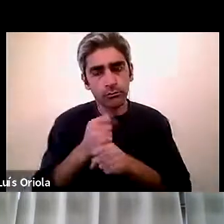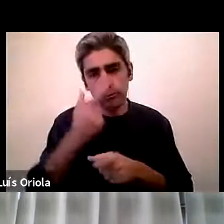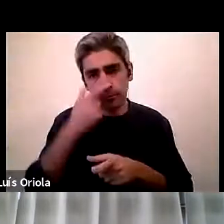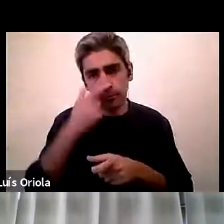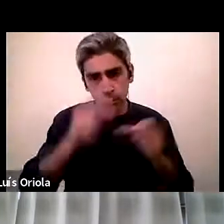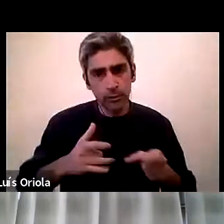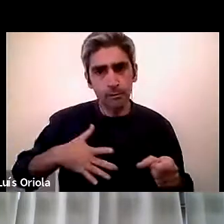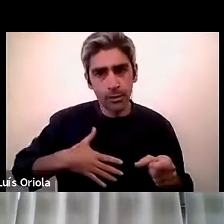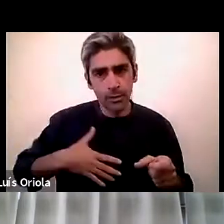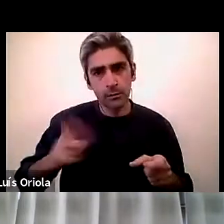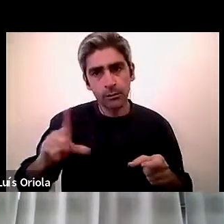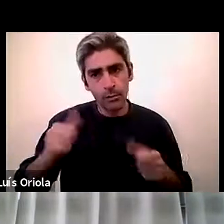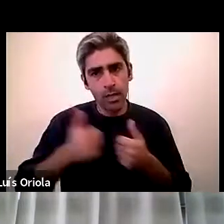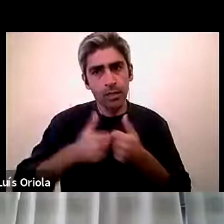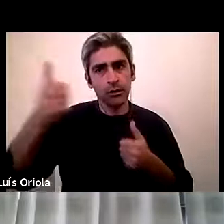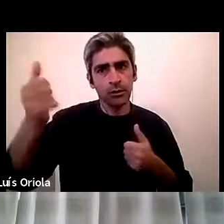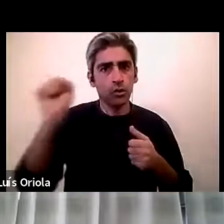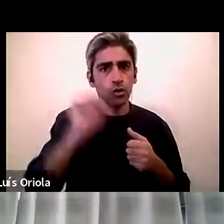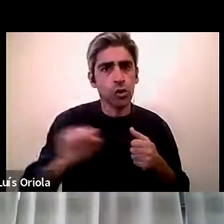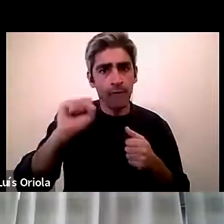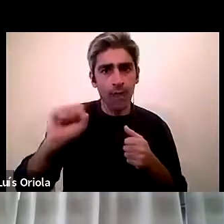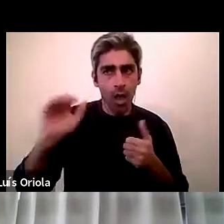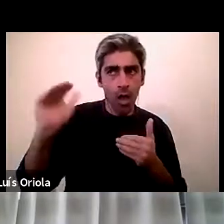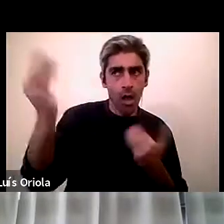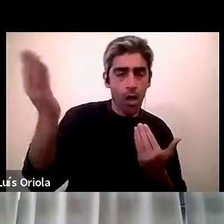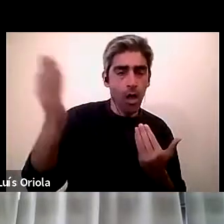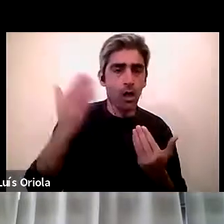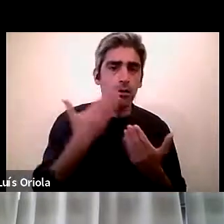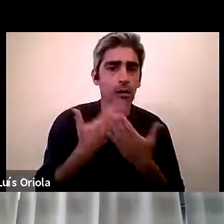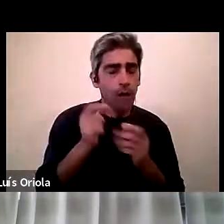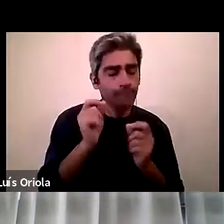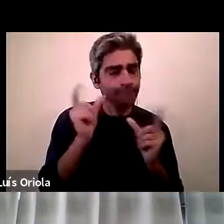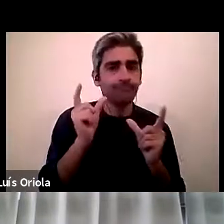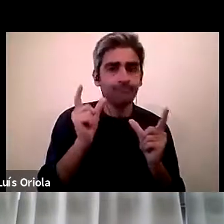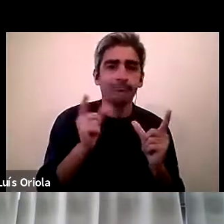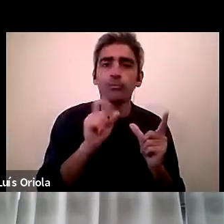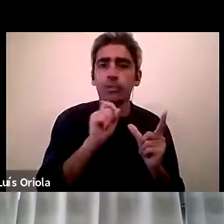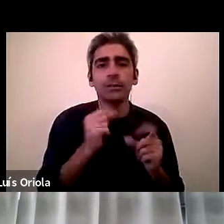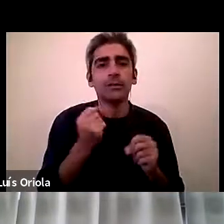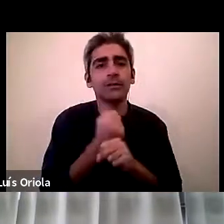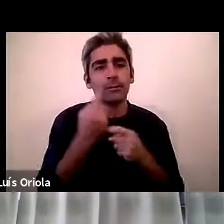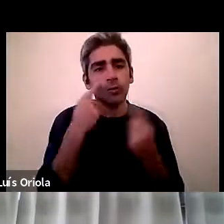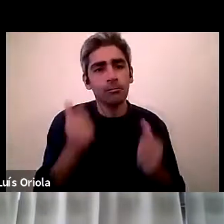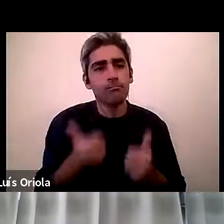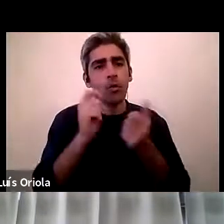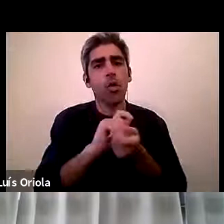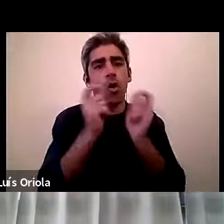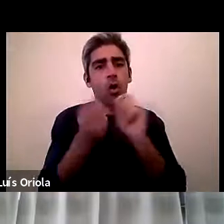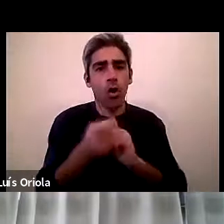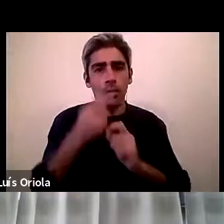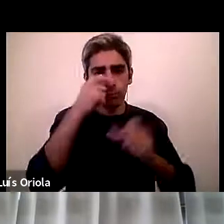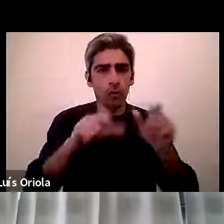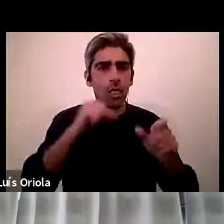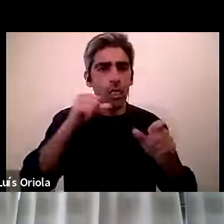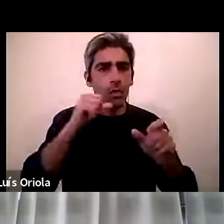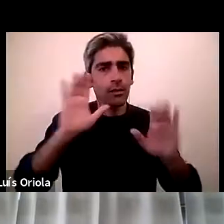que estão distantes geograficamente e, portanto, isto também foi um alerta e também nos possibilita melhorar os serviços públicos para aqueles que,